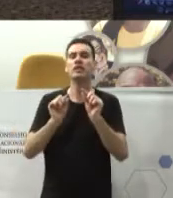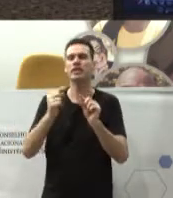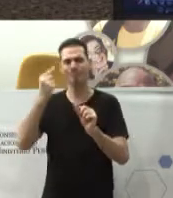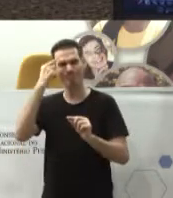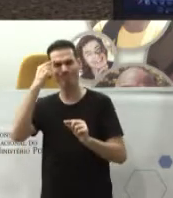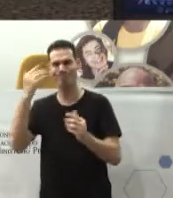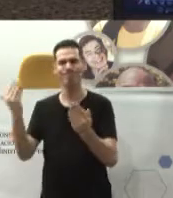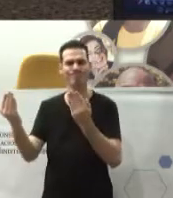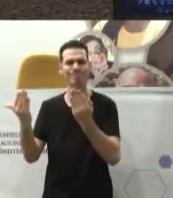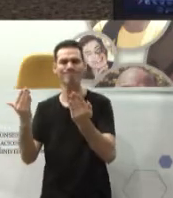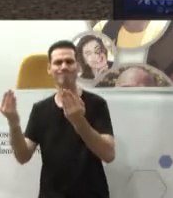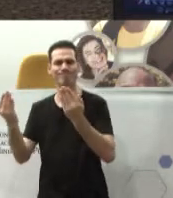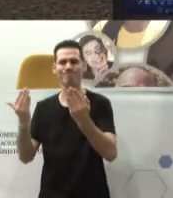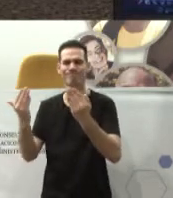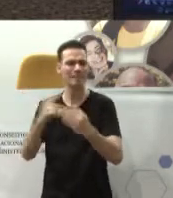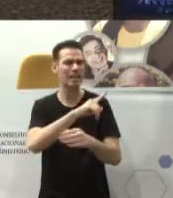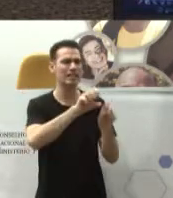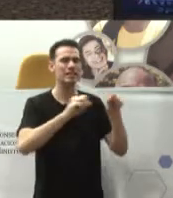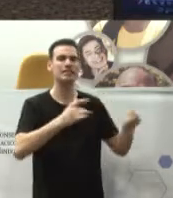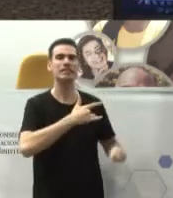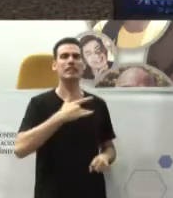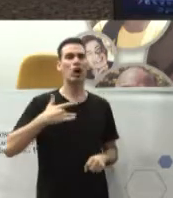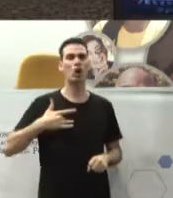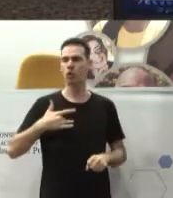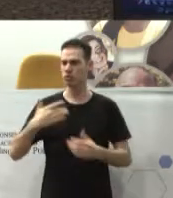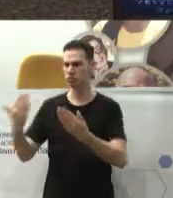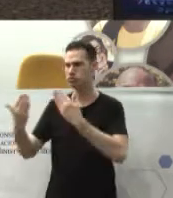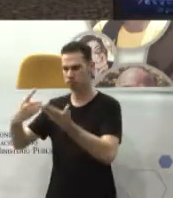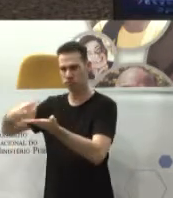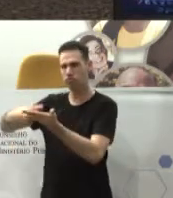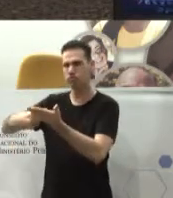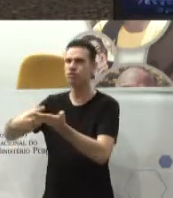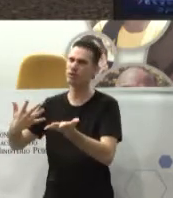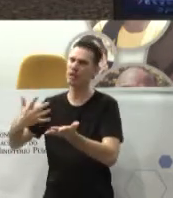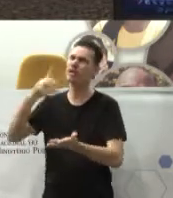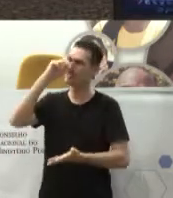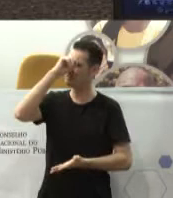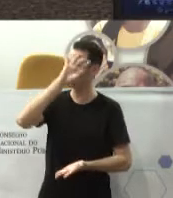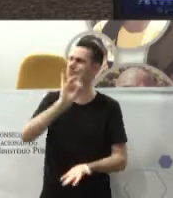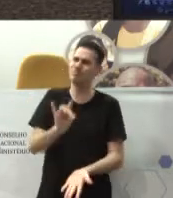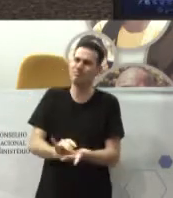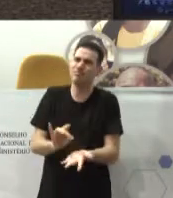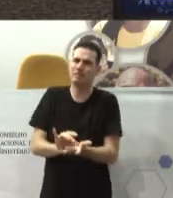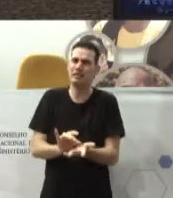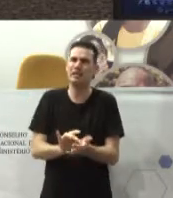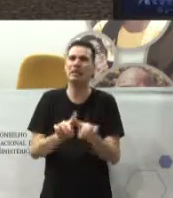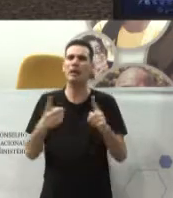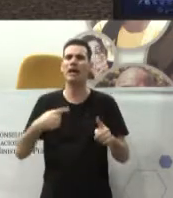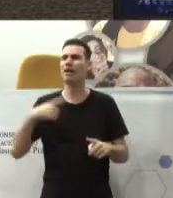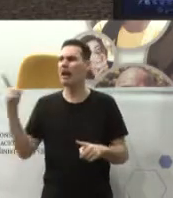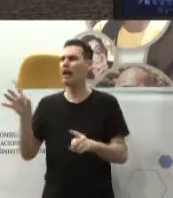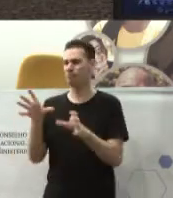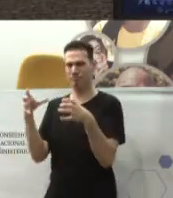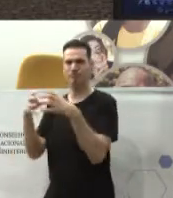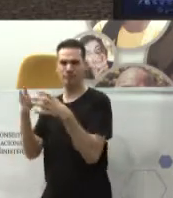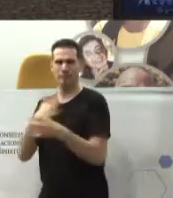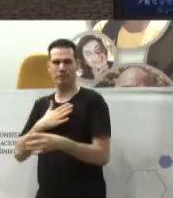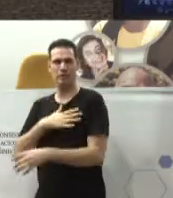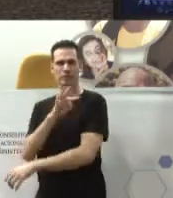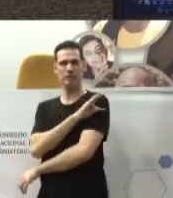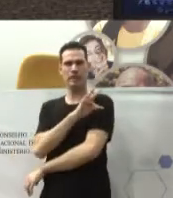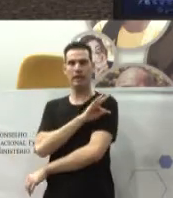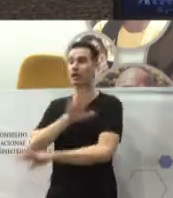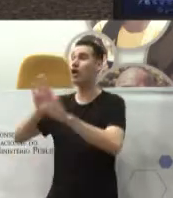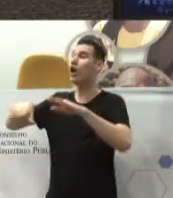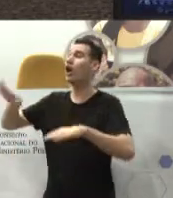Racionalidade quando se trata de direito à saúde. É difícil, sim. Eu costumo seguidamente falar para minha assessoria: aqui nós